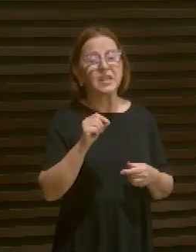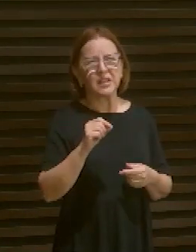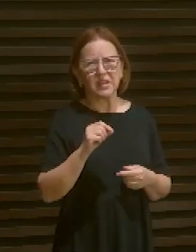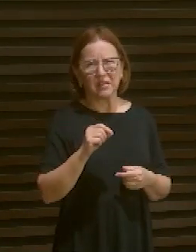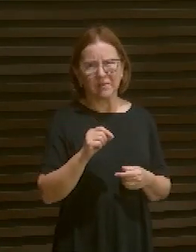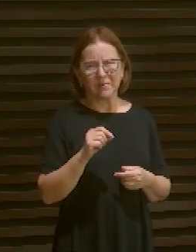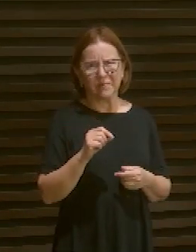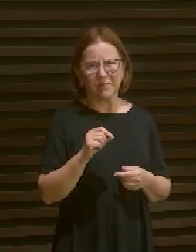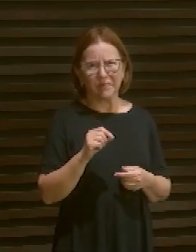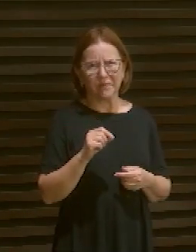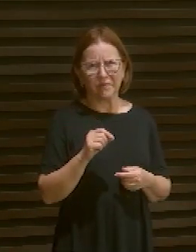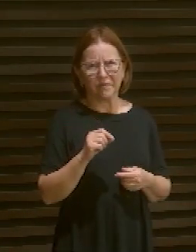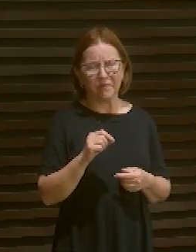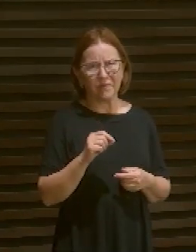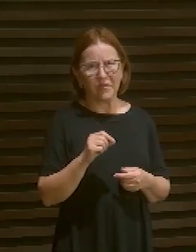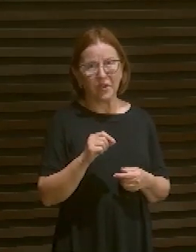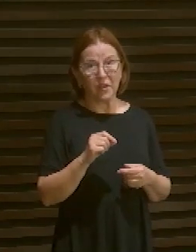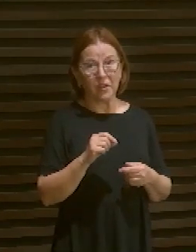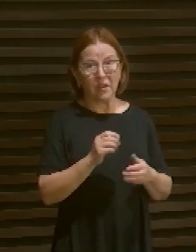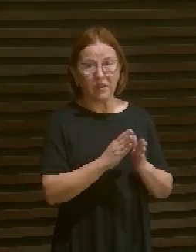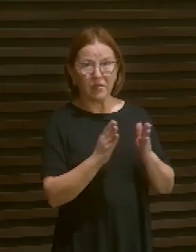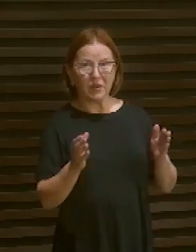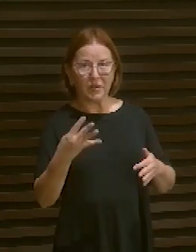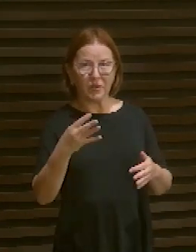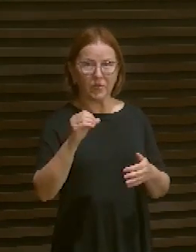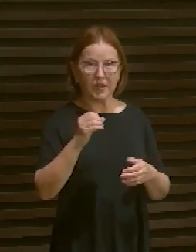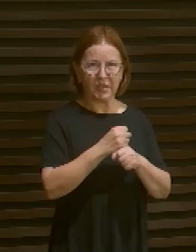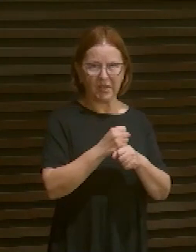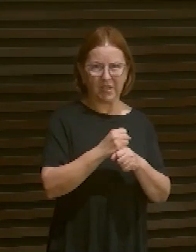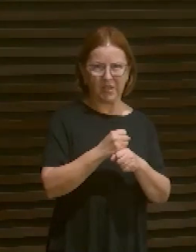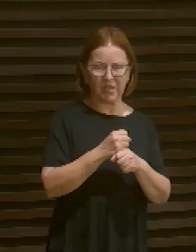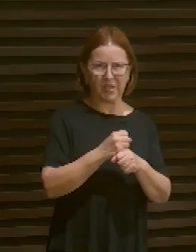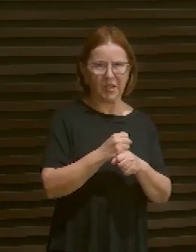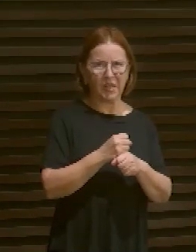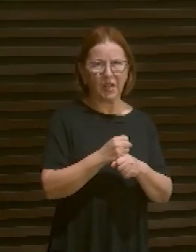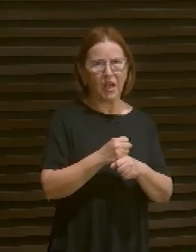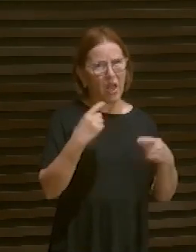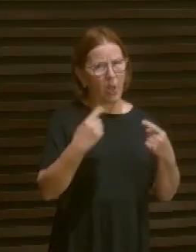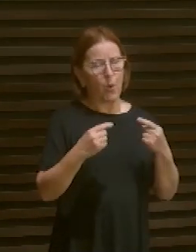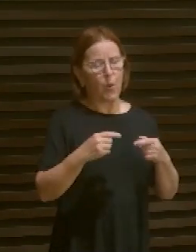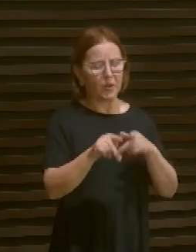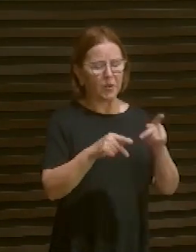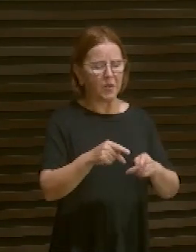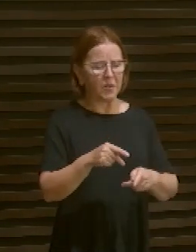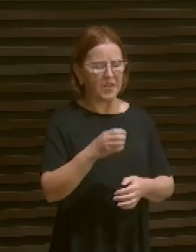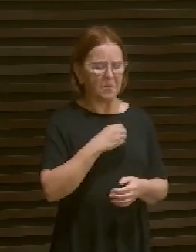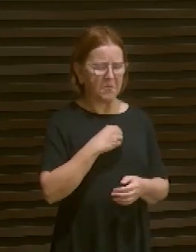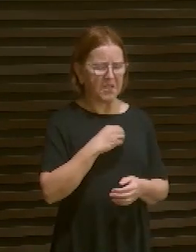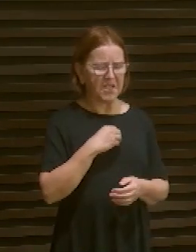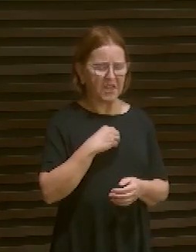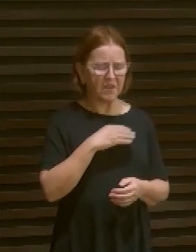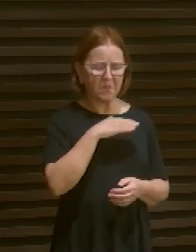por 40 anos, não foi contra os que pecaram, cujos cadáveres caíram no deserto? E